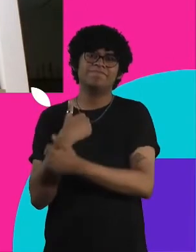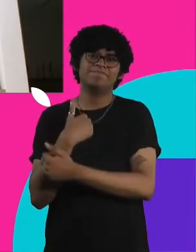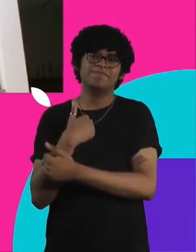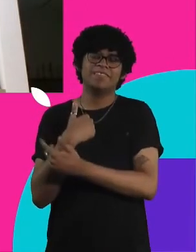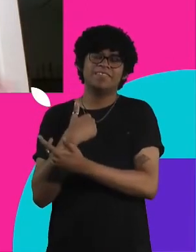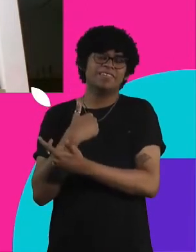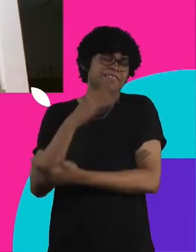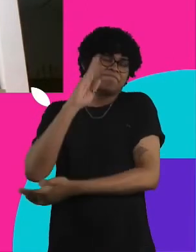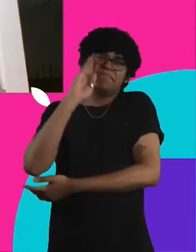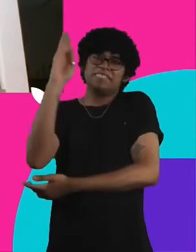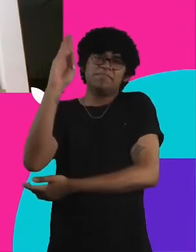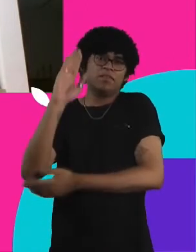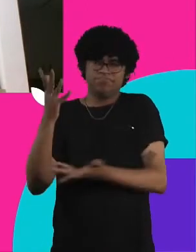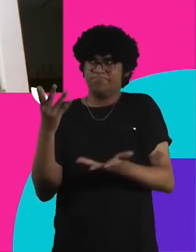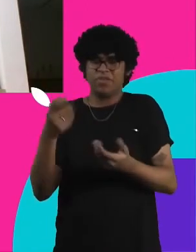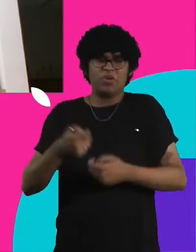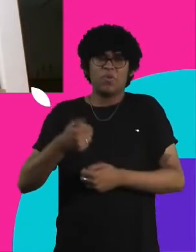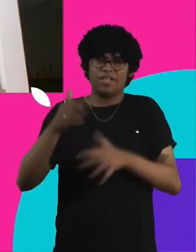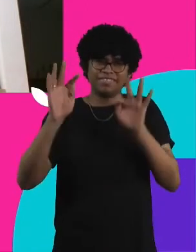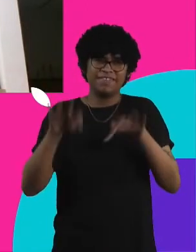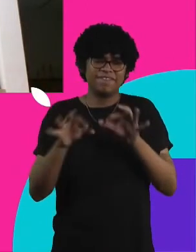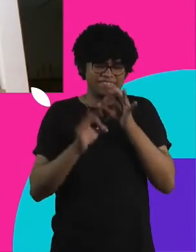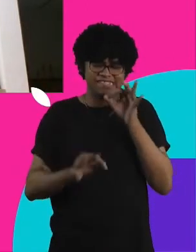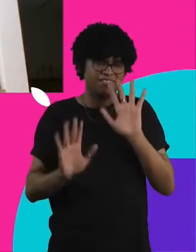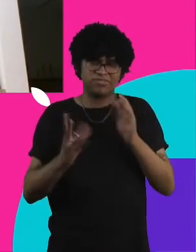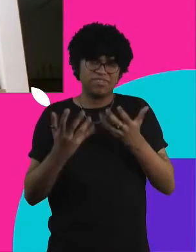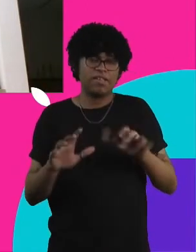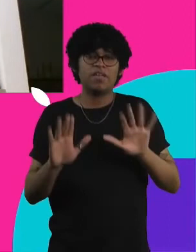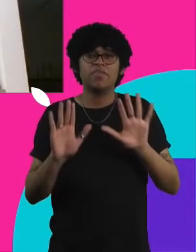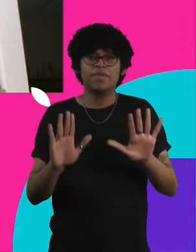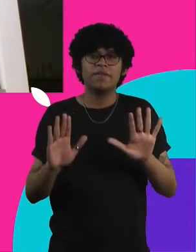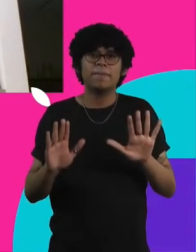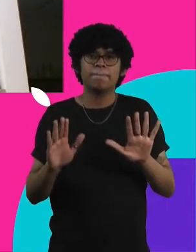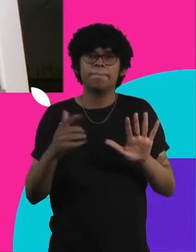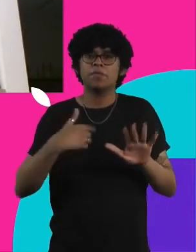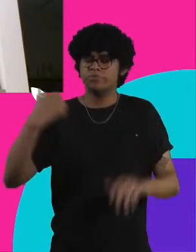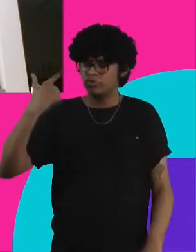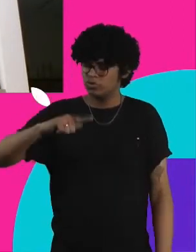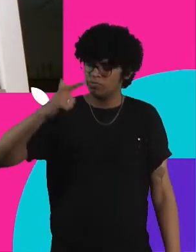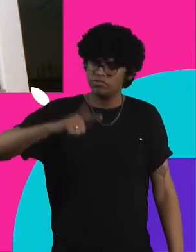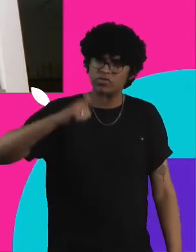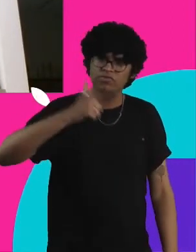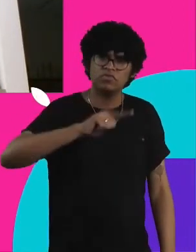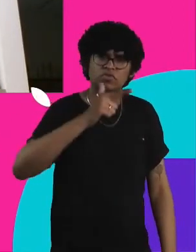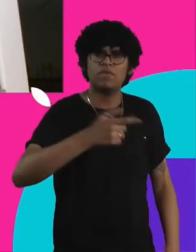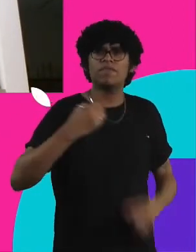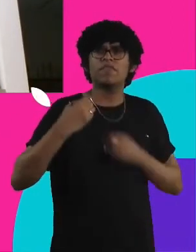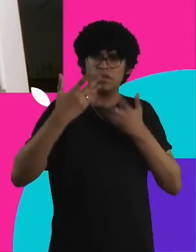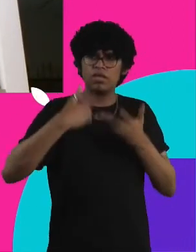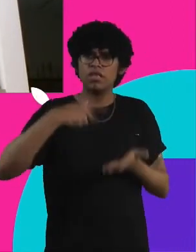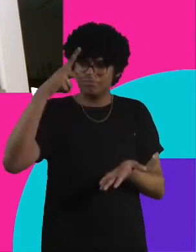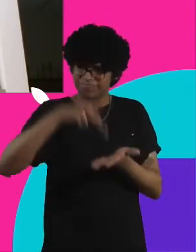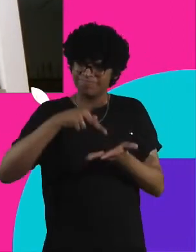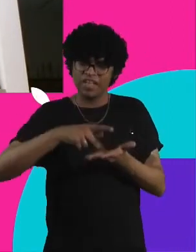tudo, só para finalizar, para não ser muito extensa, assim, eu tenho batido muito na tecla em todos os lugares, estou sendo muito insistente